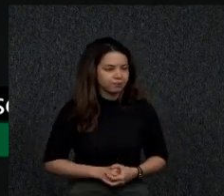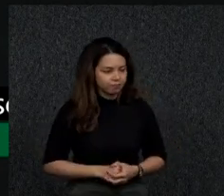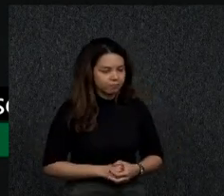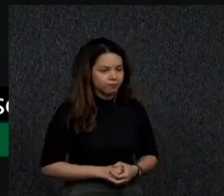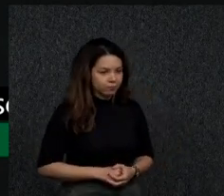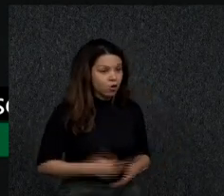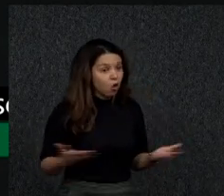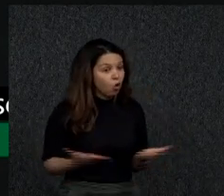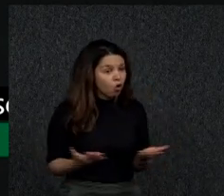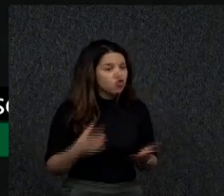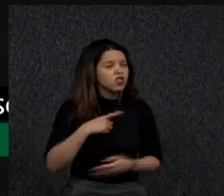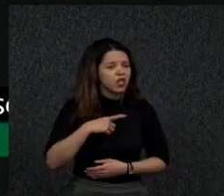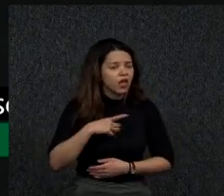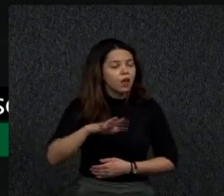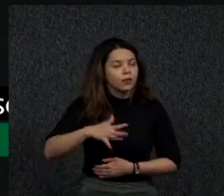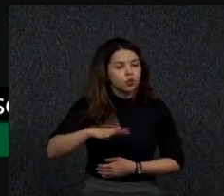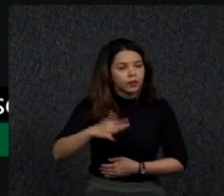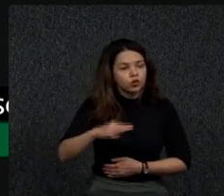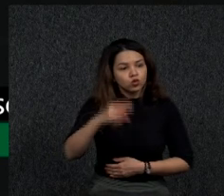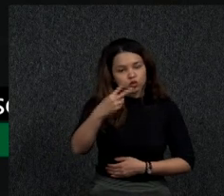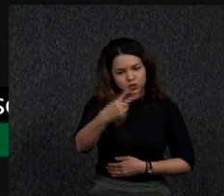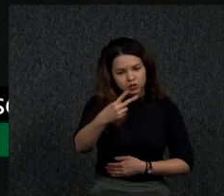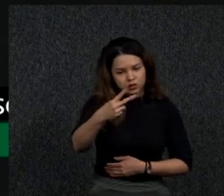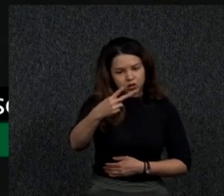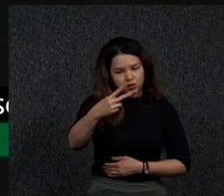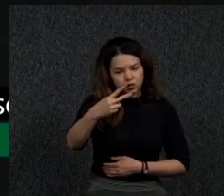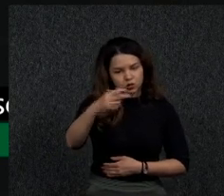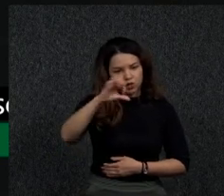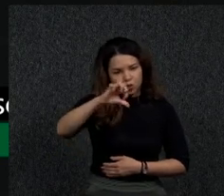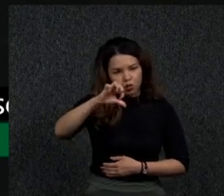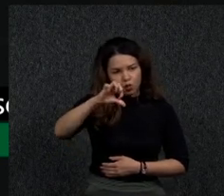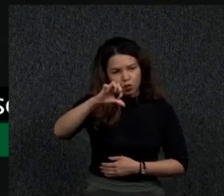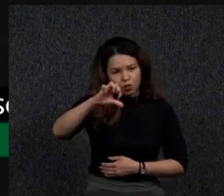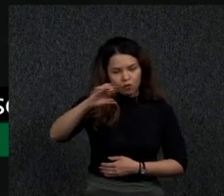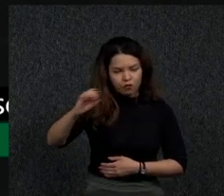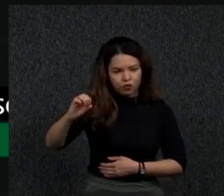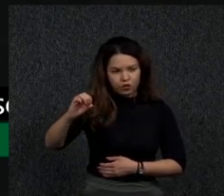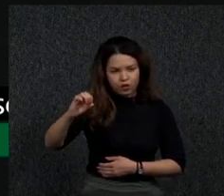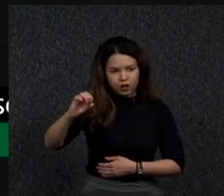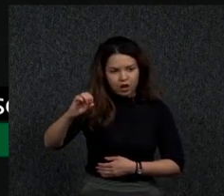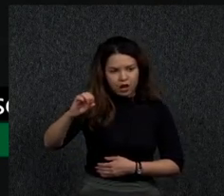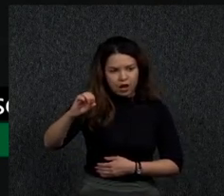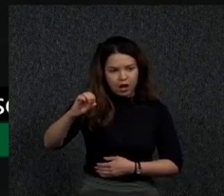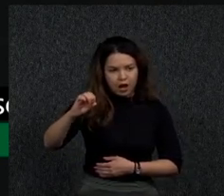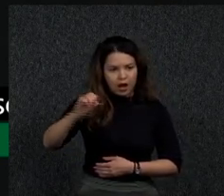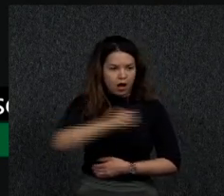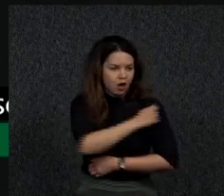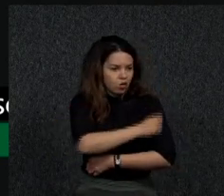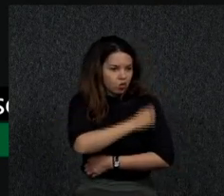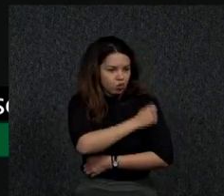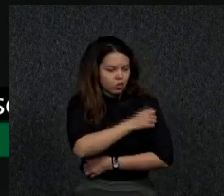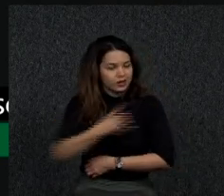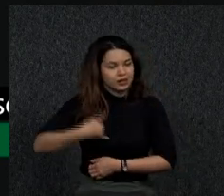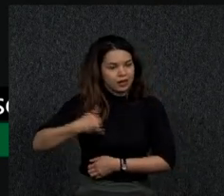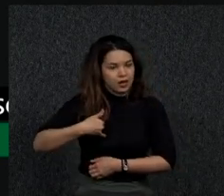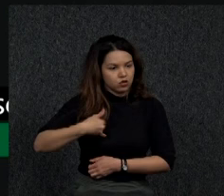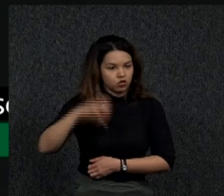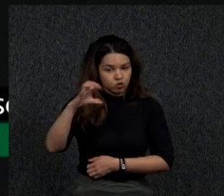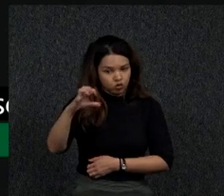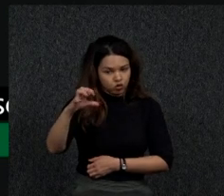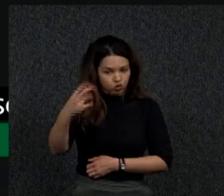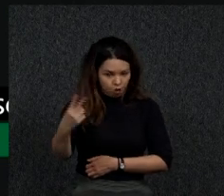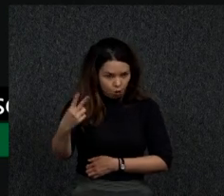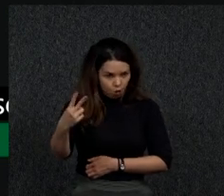instituição, dentre pessoal das áreas técnica, administrativa e pedagógica. Ofertamos aos nossos alunos